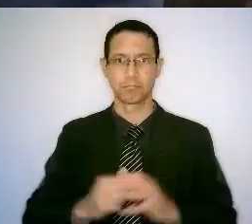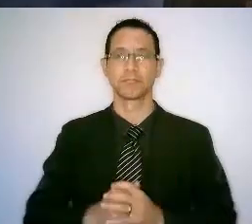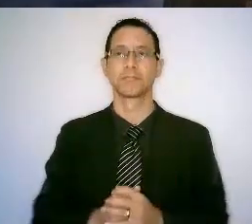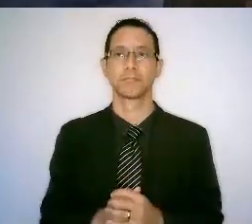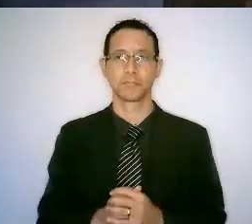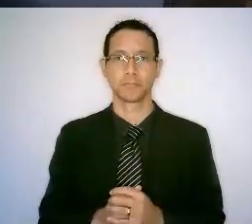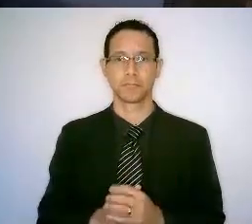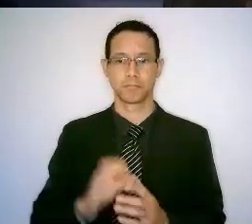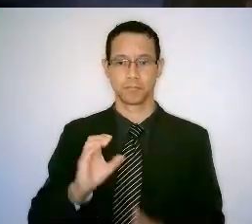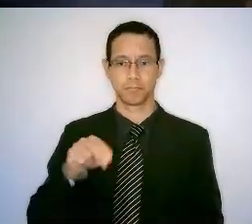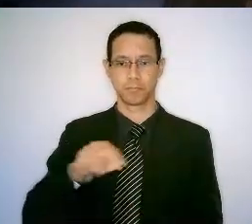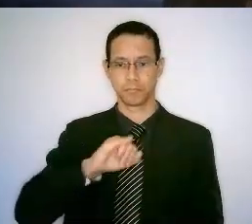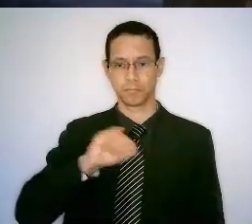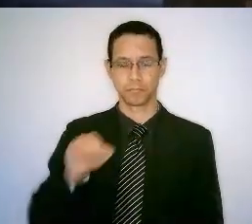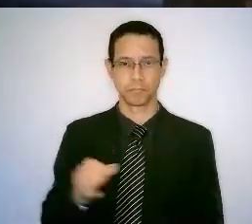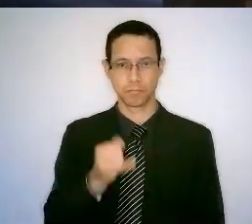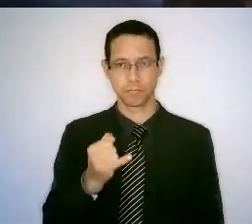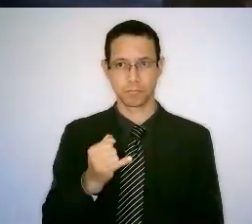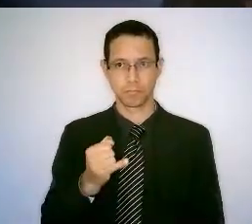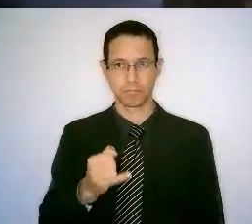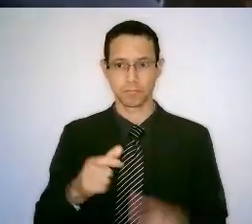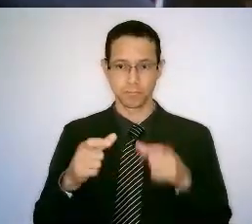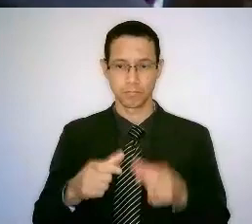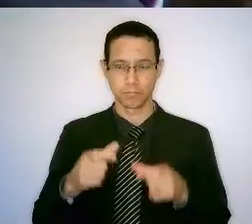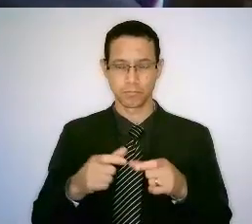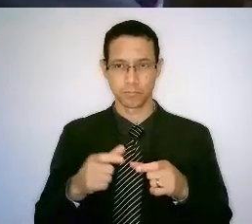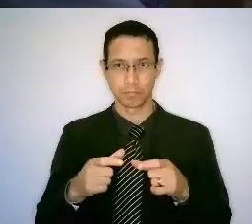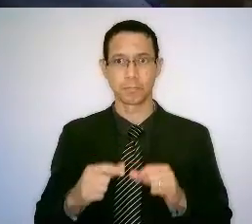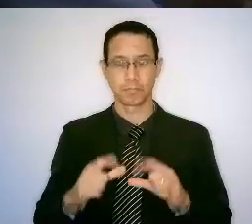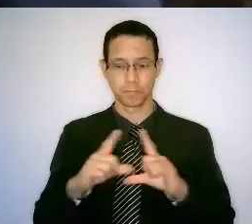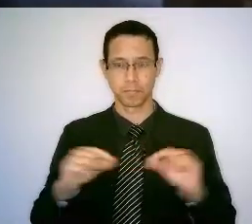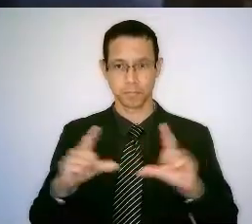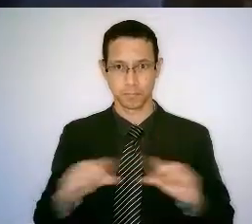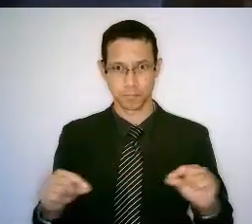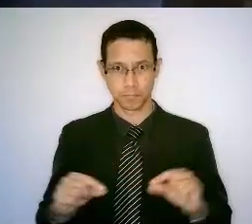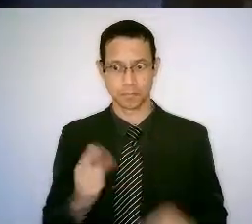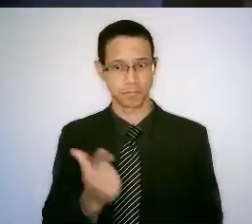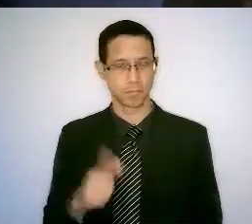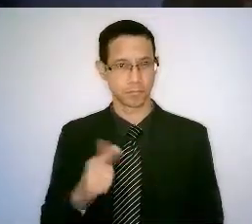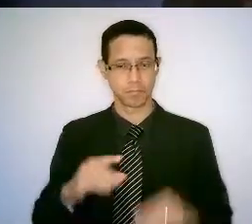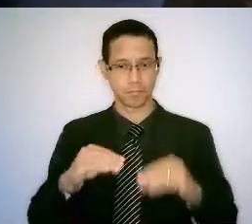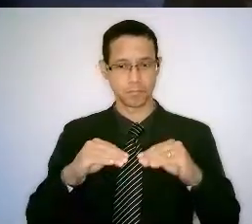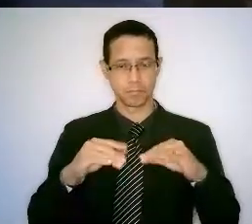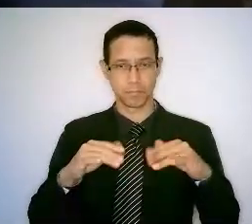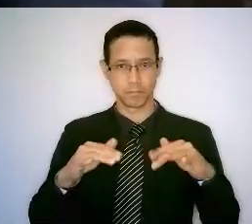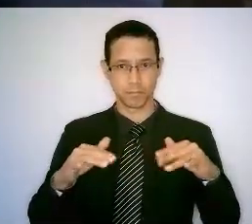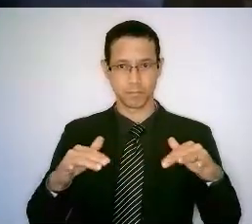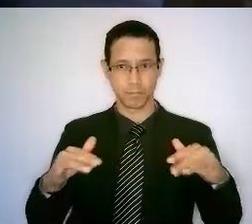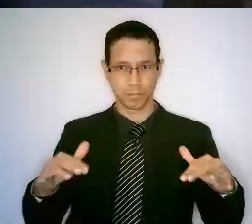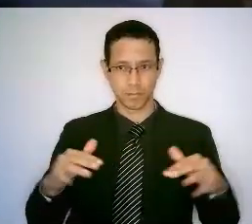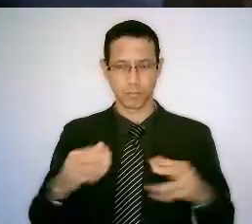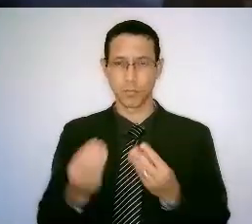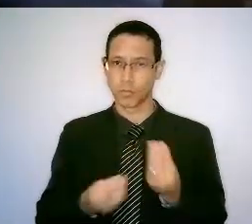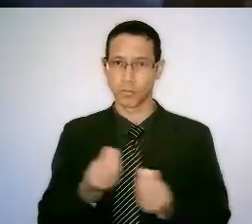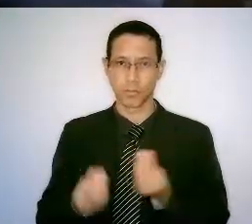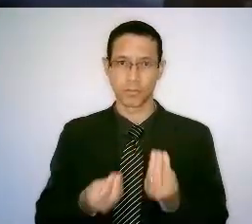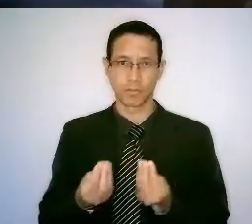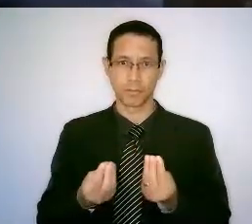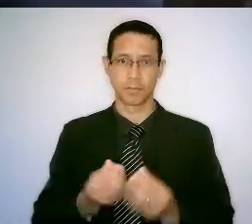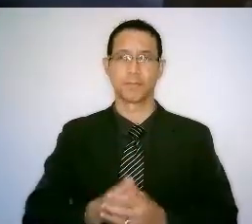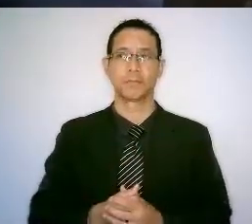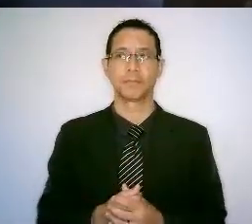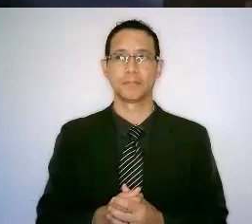um órgão em Brasília e não tem uma capilaridade que possa